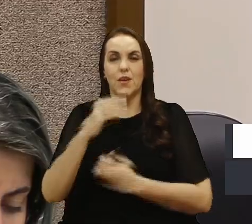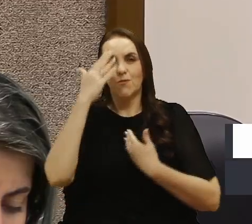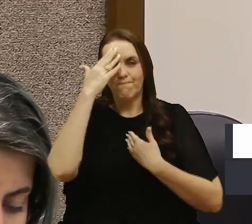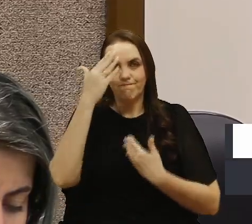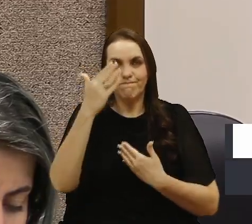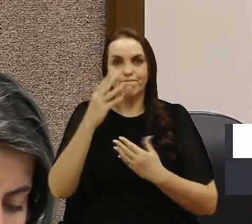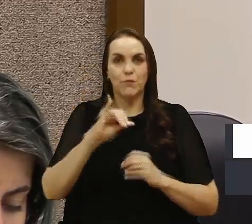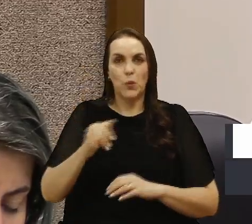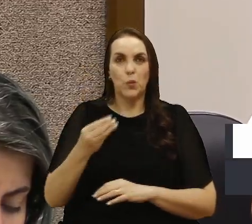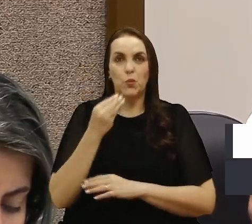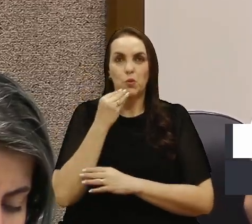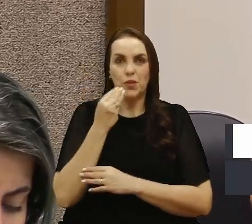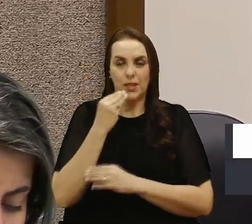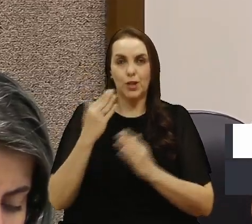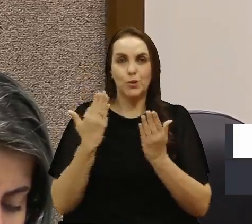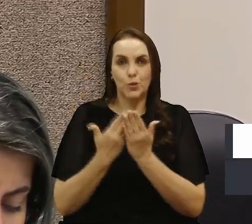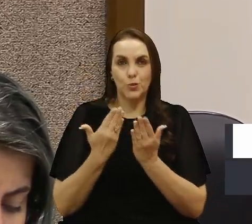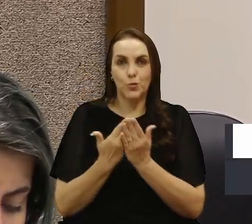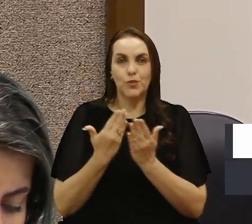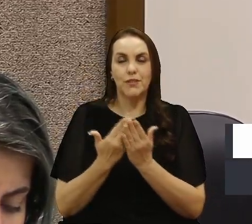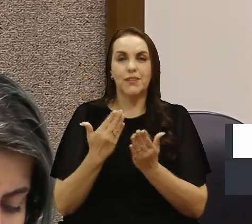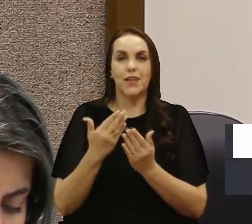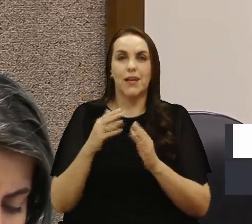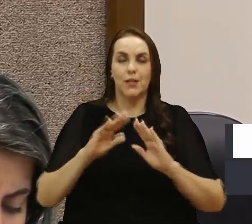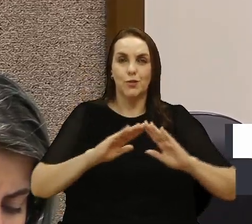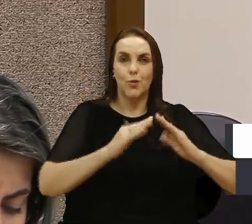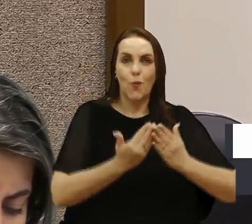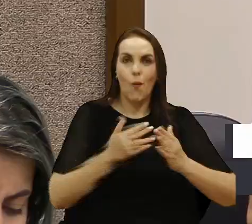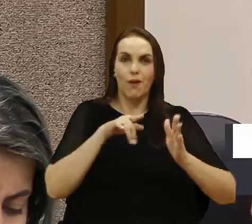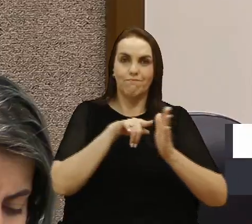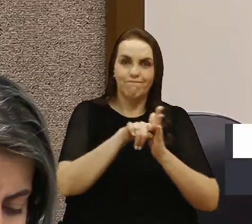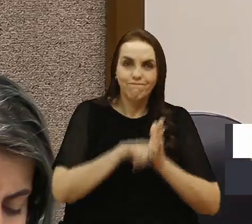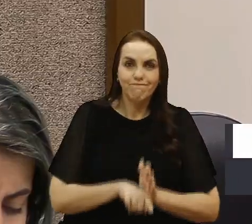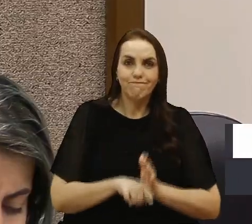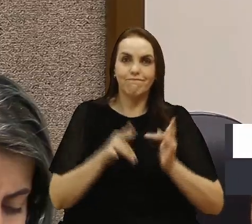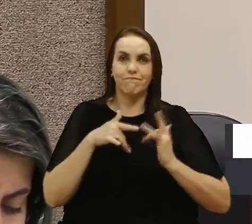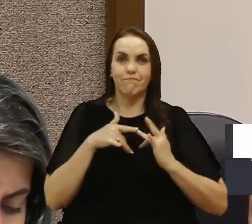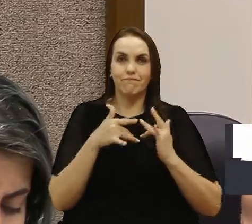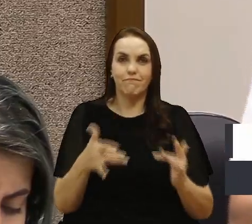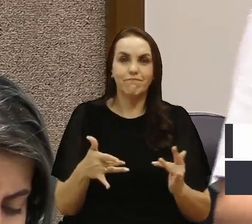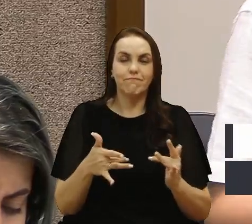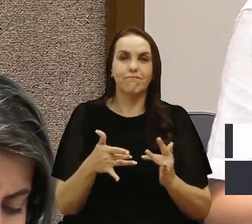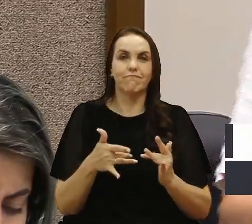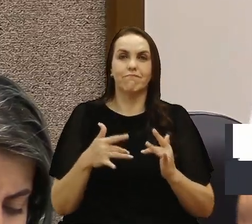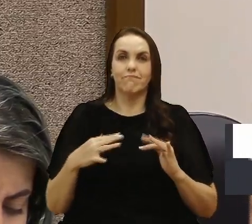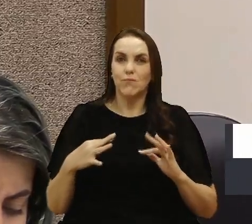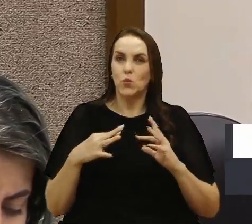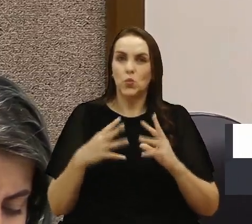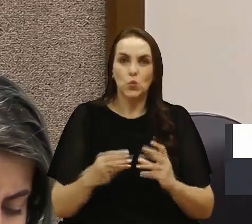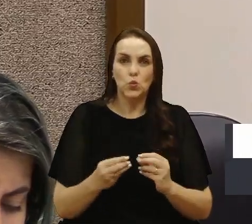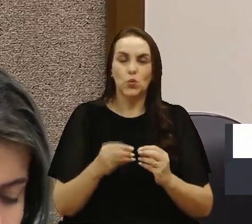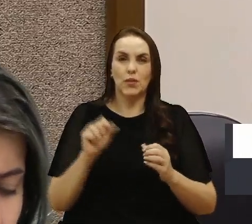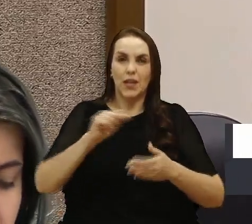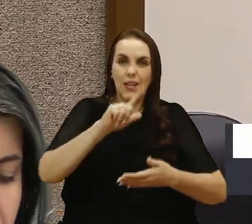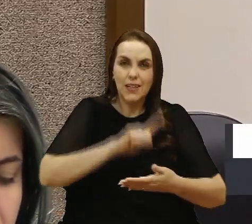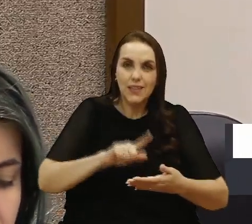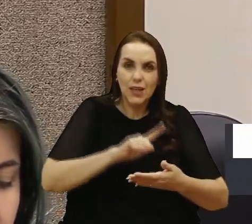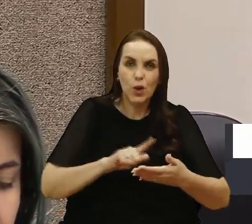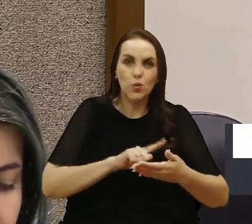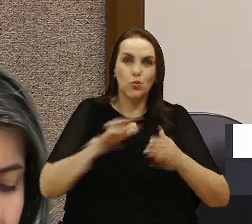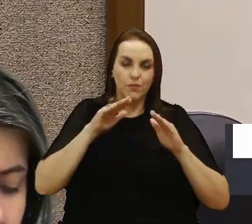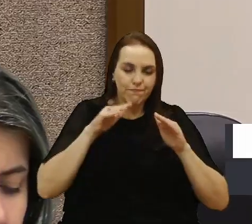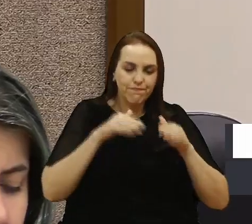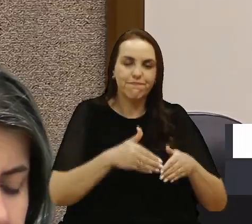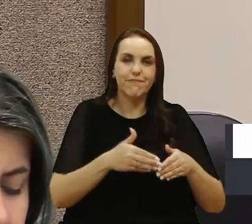estudar em um colégio de tanta pesquisa, de tanta dedicação, à literatura. Então,